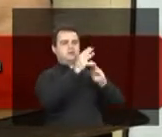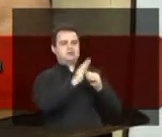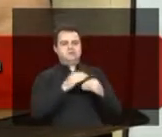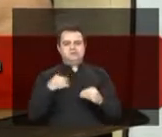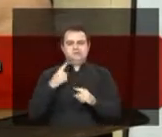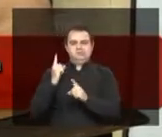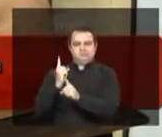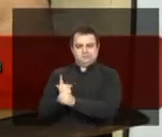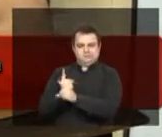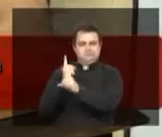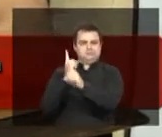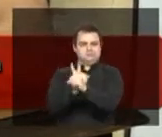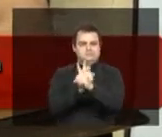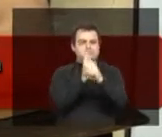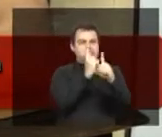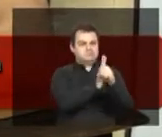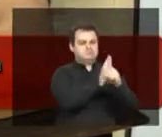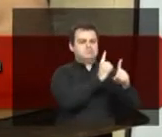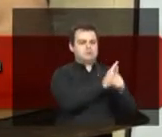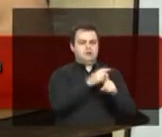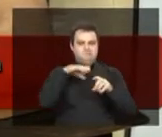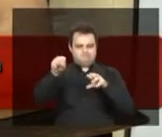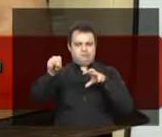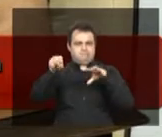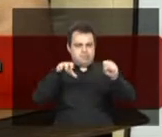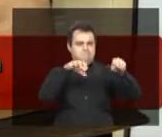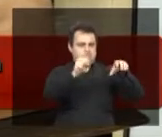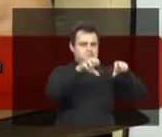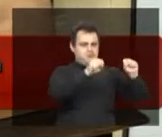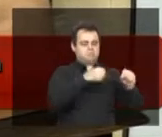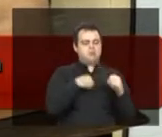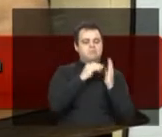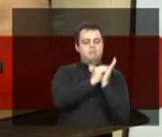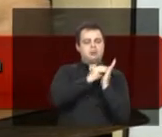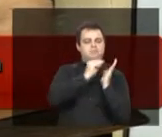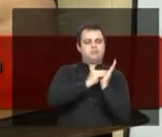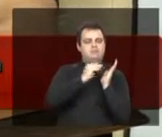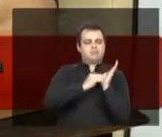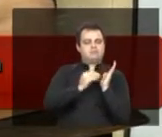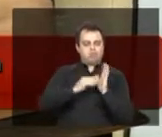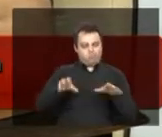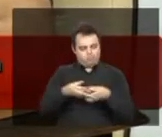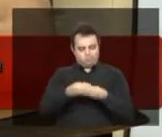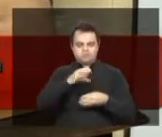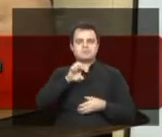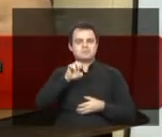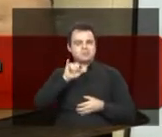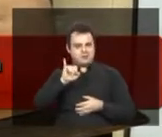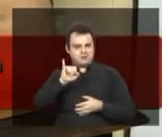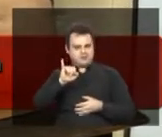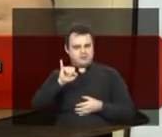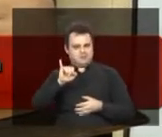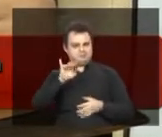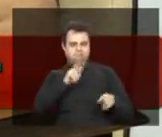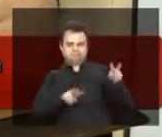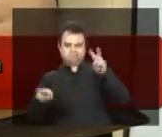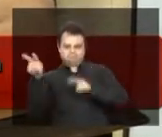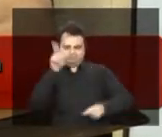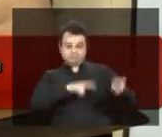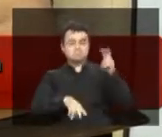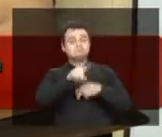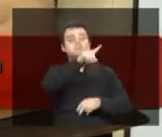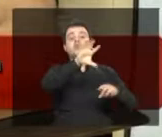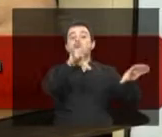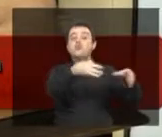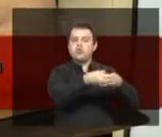começou a sinalizar um norte nesta CPI. Depois a gente conversa com a vigilância sanitária, que eu